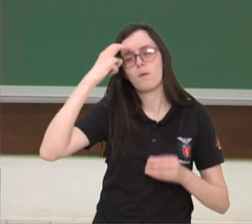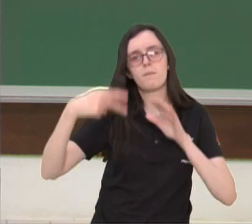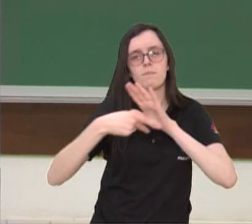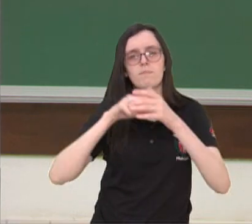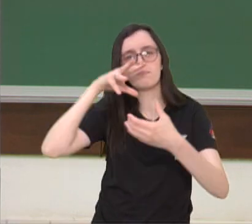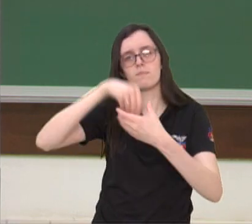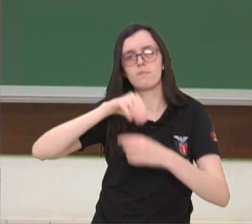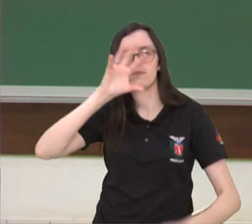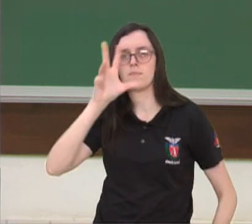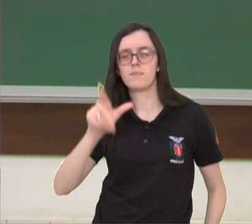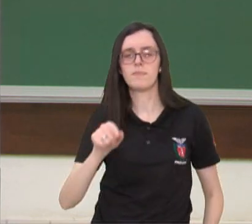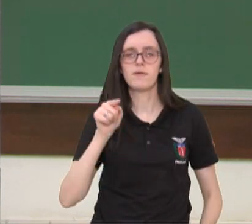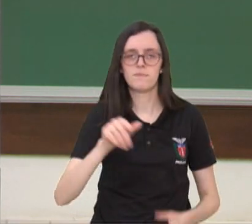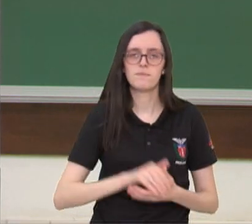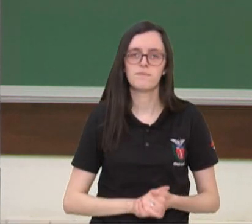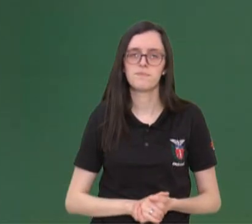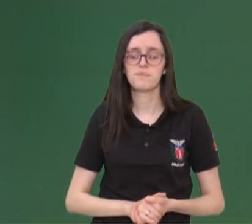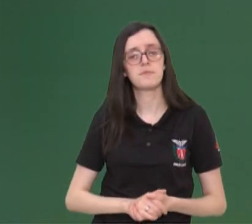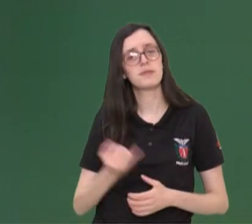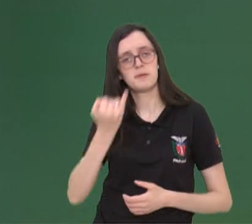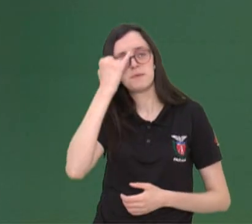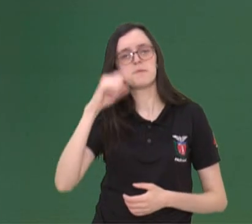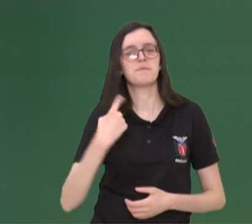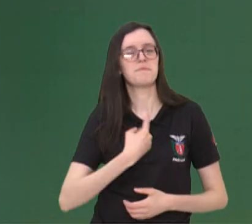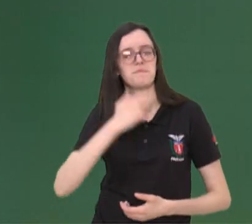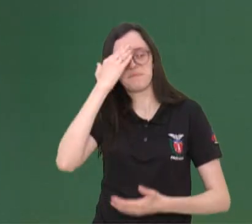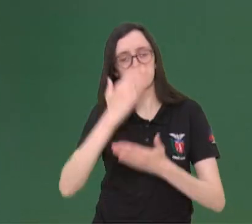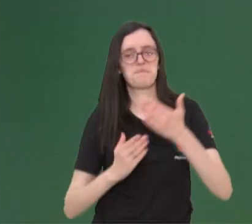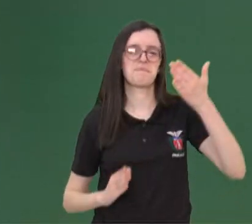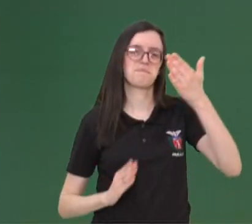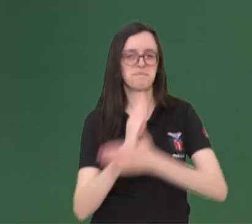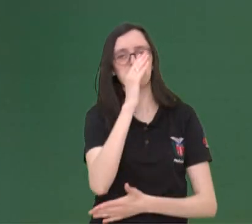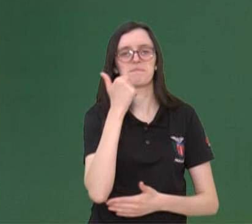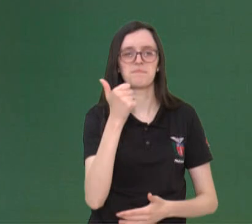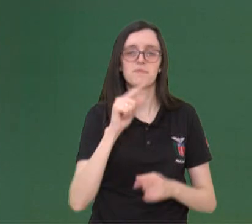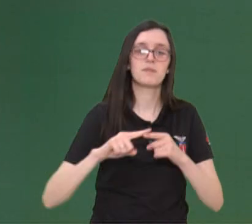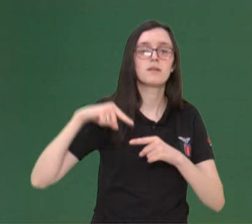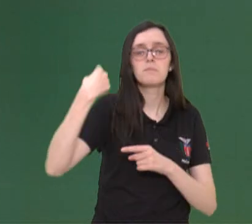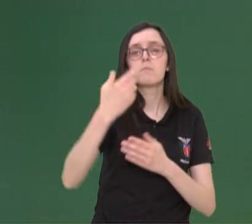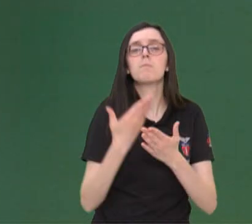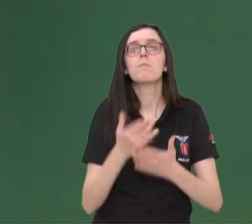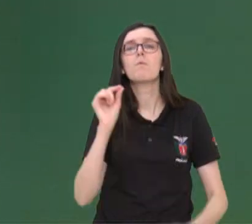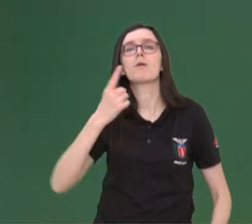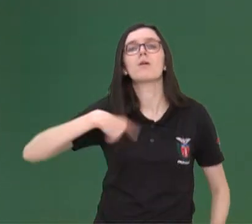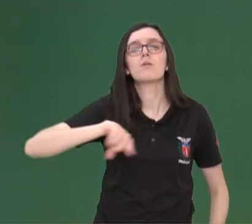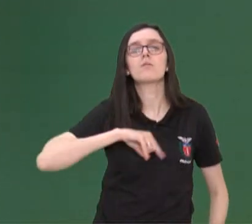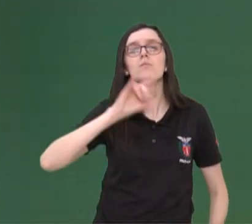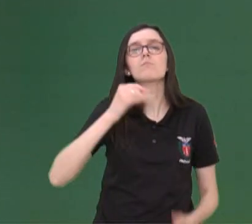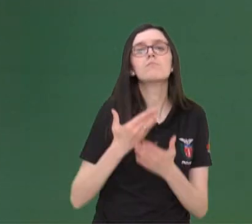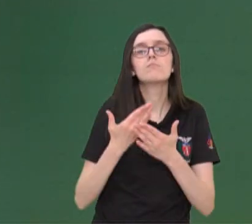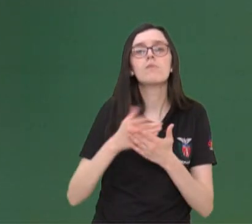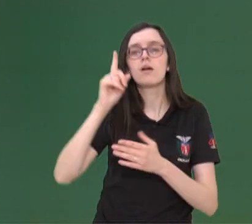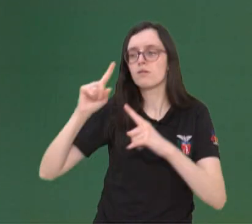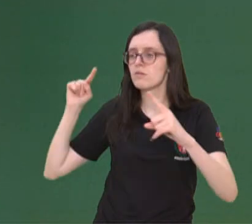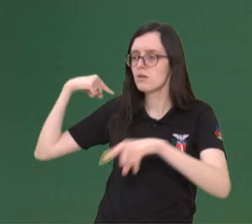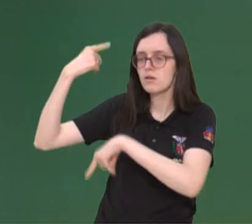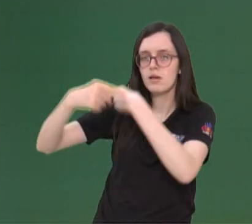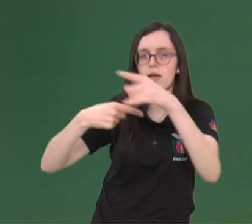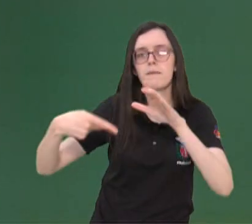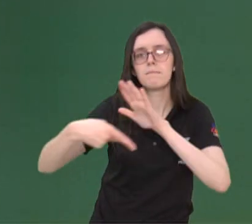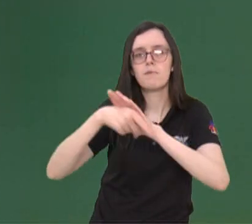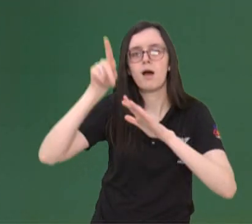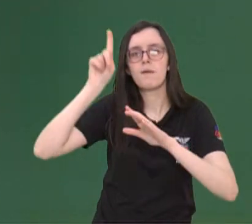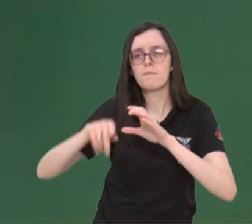dentro do continente africano. E eu acho que essa missão foi cumprida. Para a próxima aula, nós vamos ver a herança colonial,